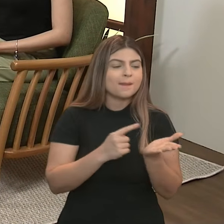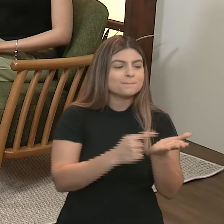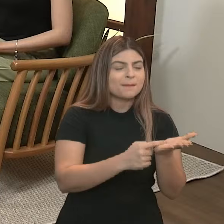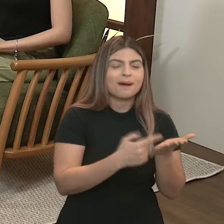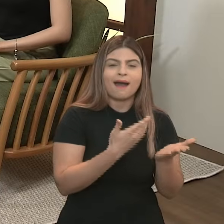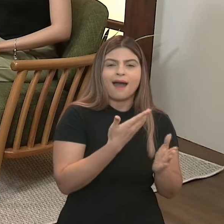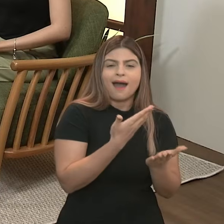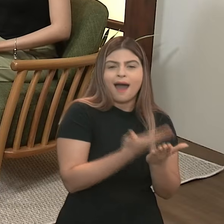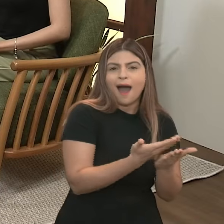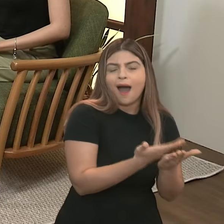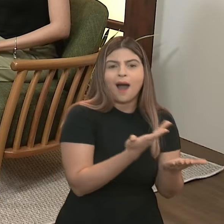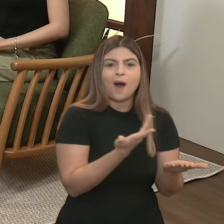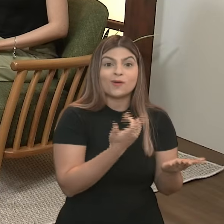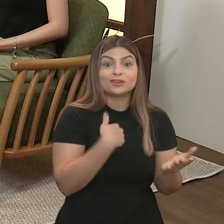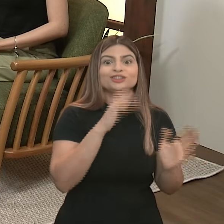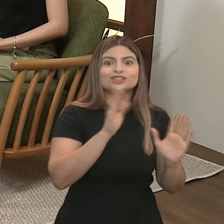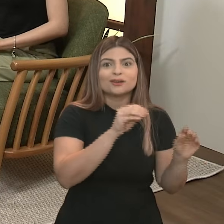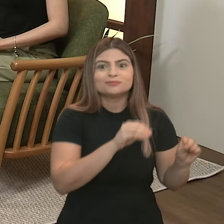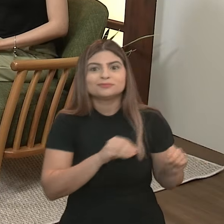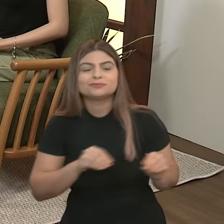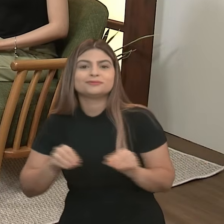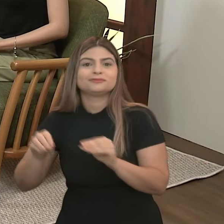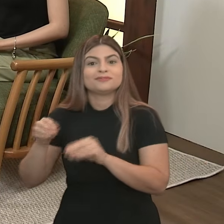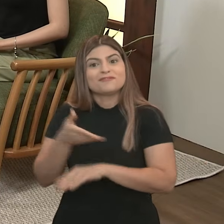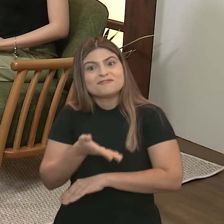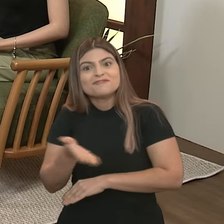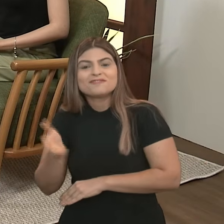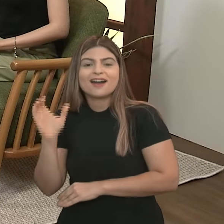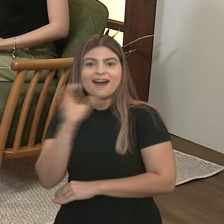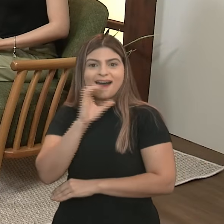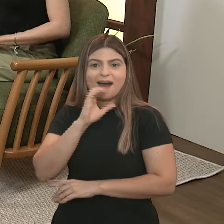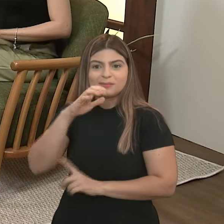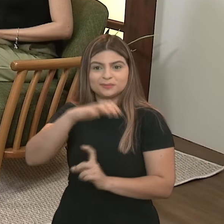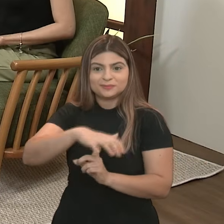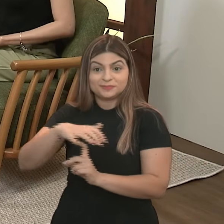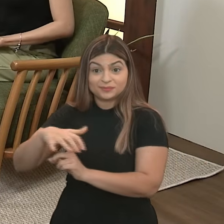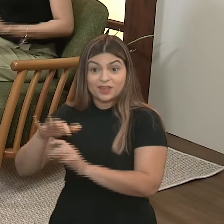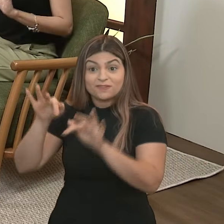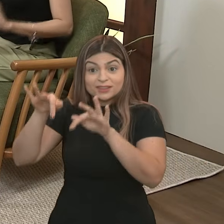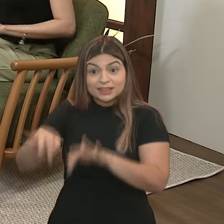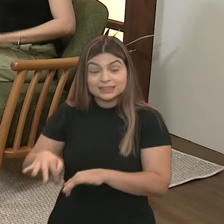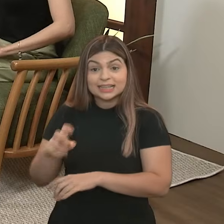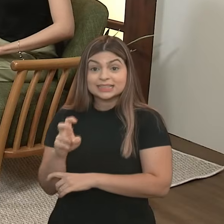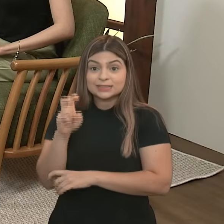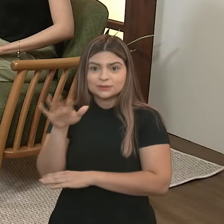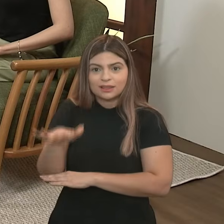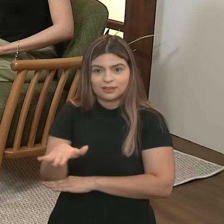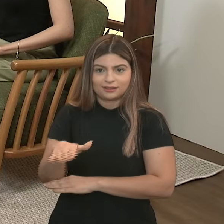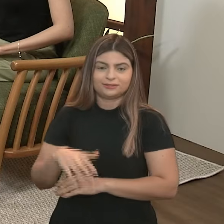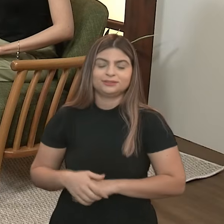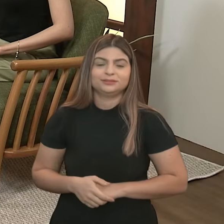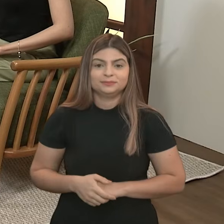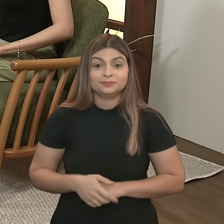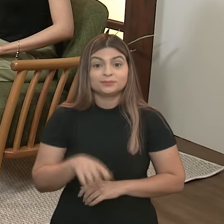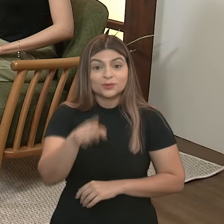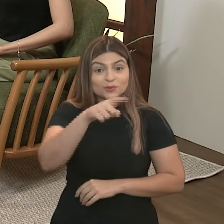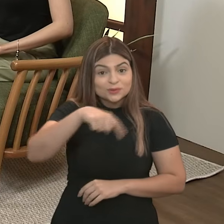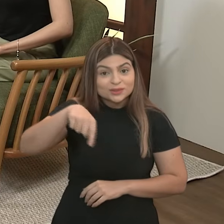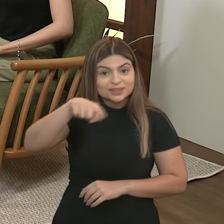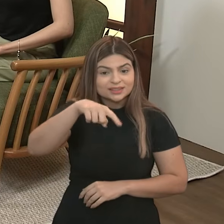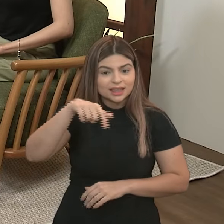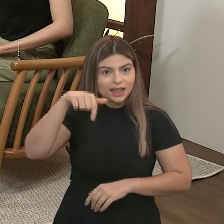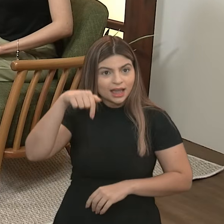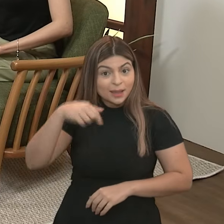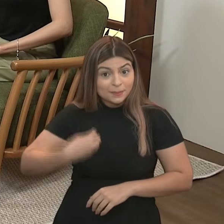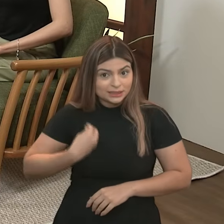aula, que seja, e correm para lá. Então, termina às 5 horas da tarde de hoje. Isso mesmo, vai até hoje às 5. Então, você que está por aqui,